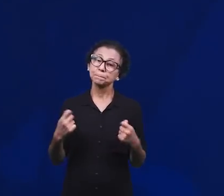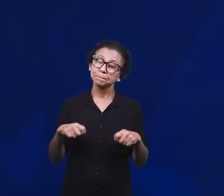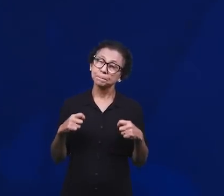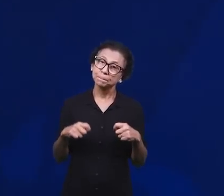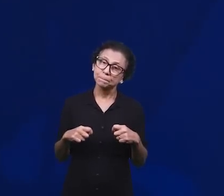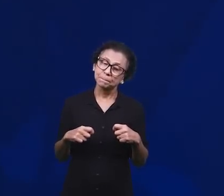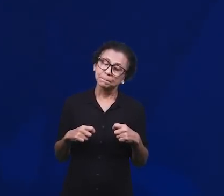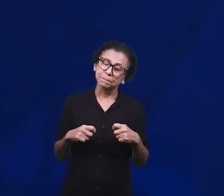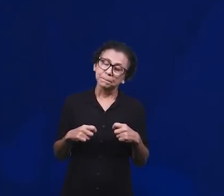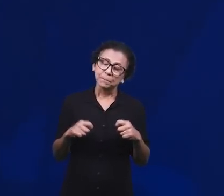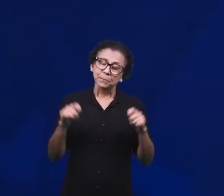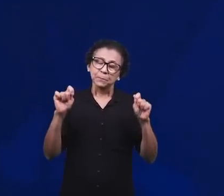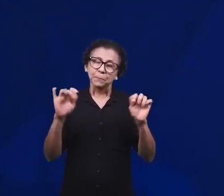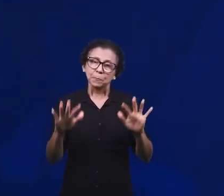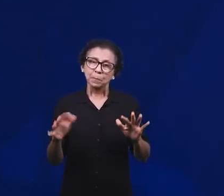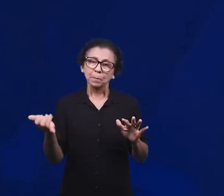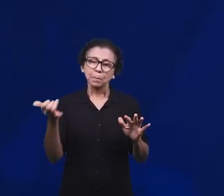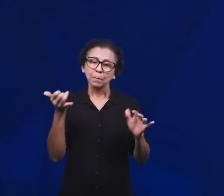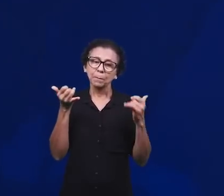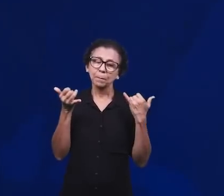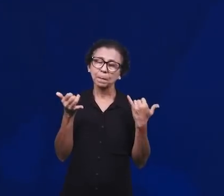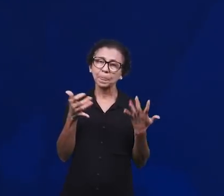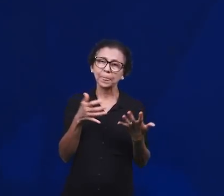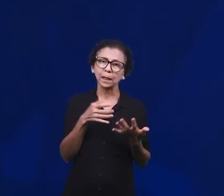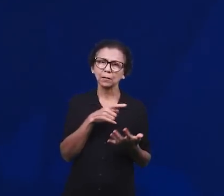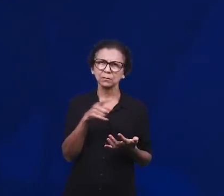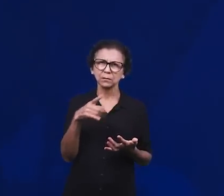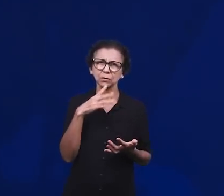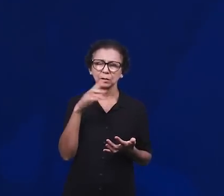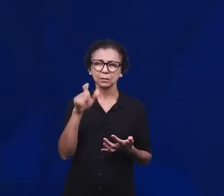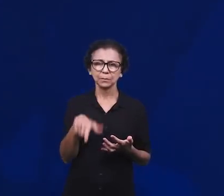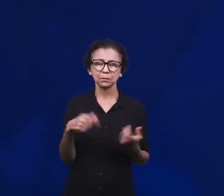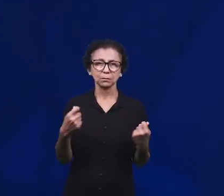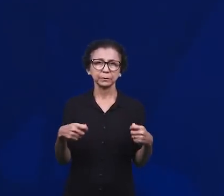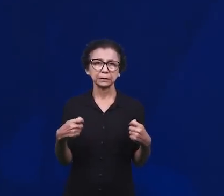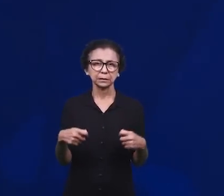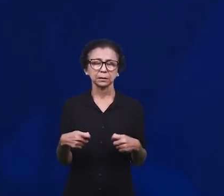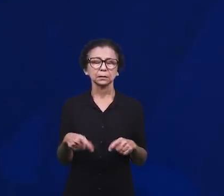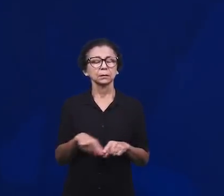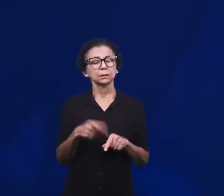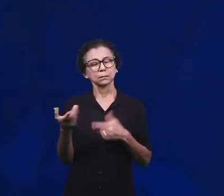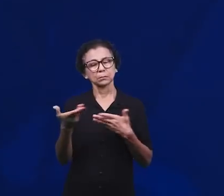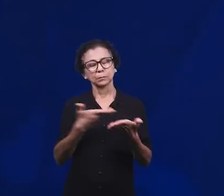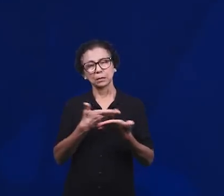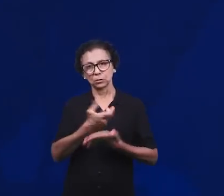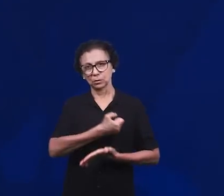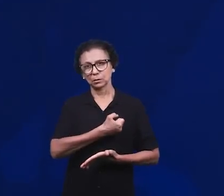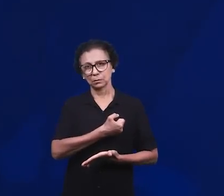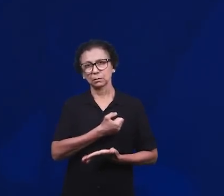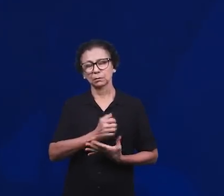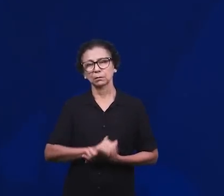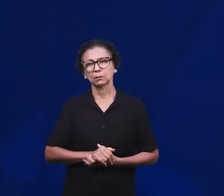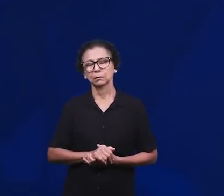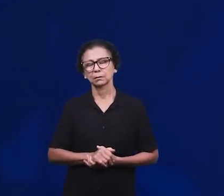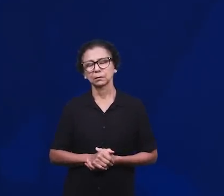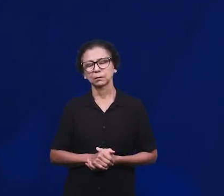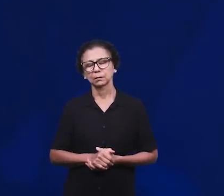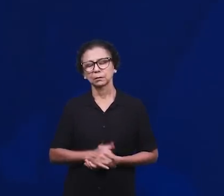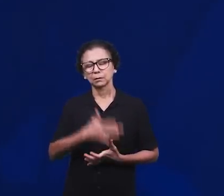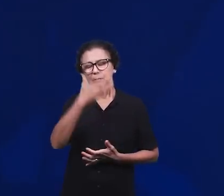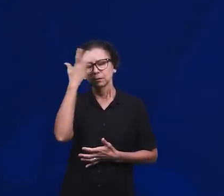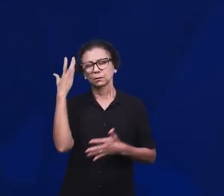precisa de uma bênção, ligue nesse número. Se você conhece alguém que esteja precisando, compartilhe também esse número para que essa pessoa possa